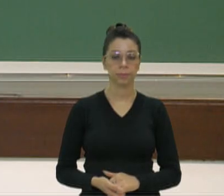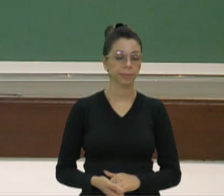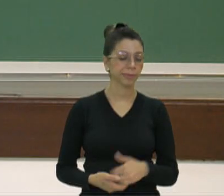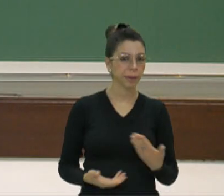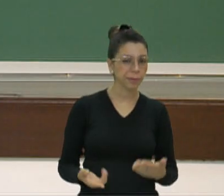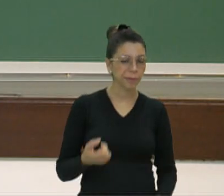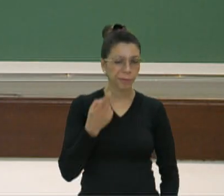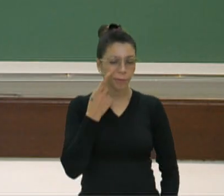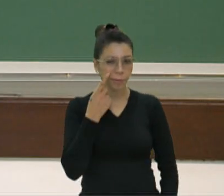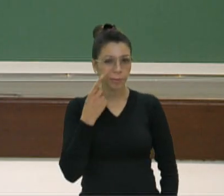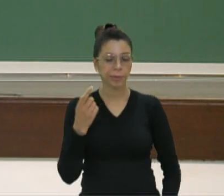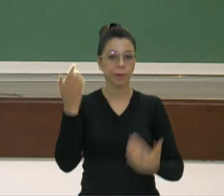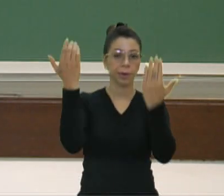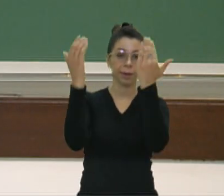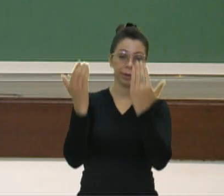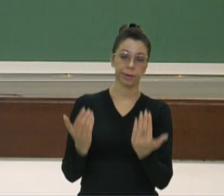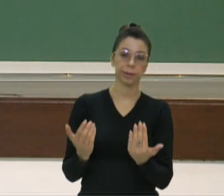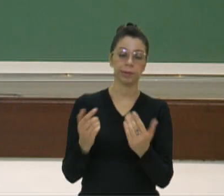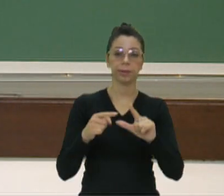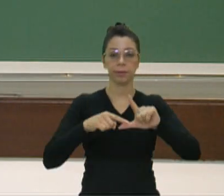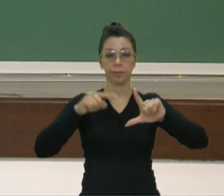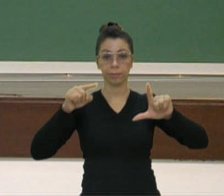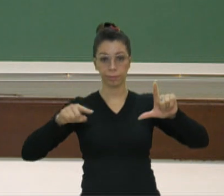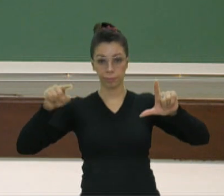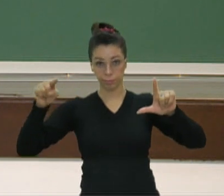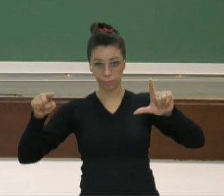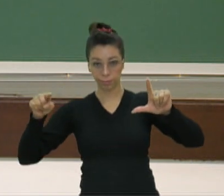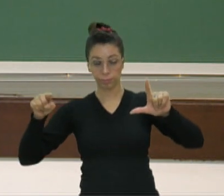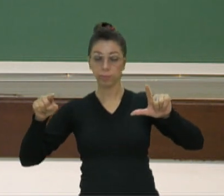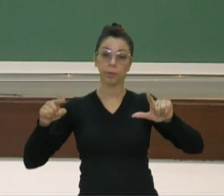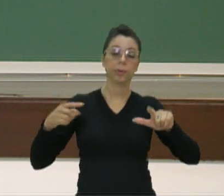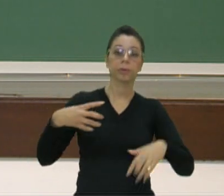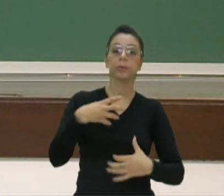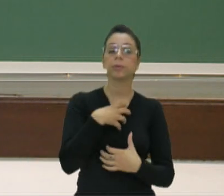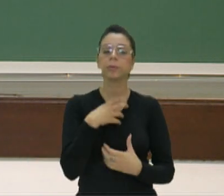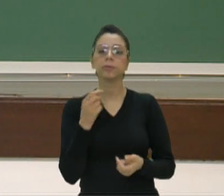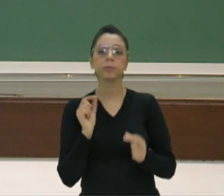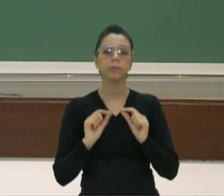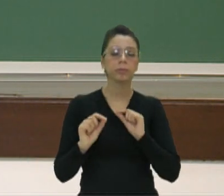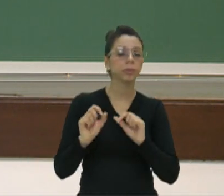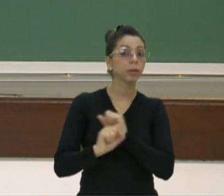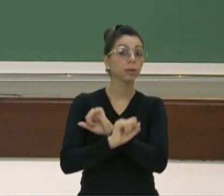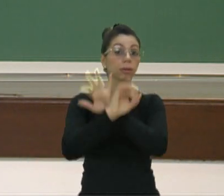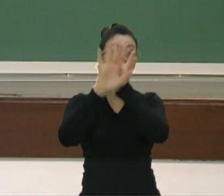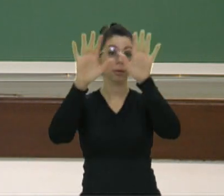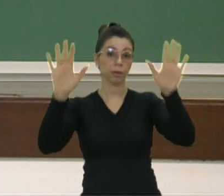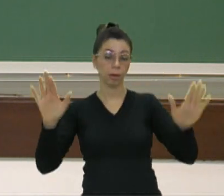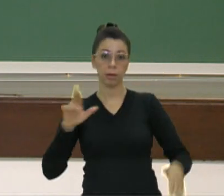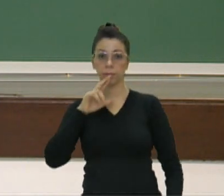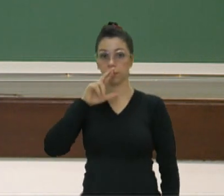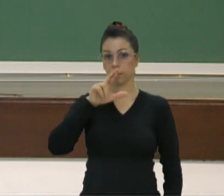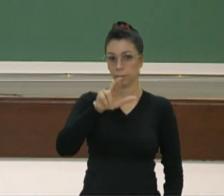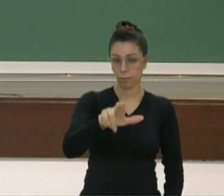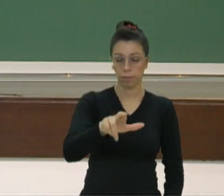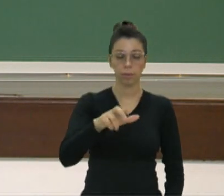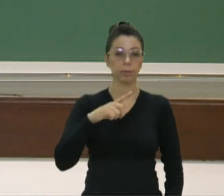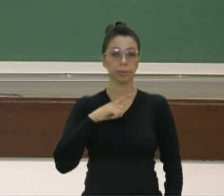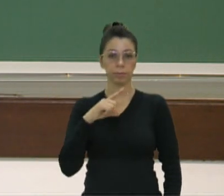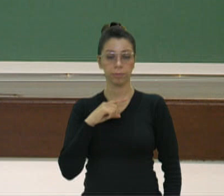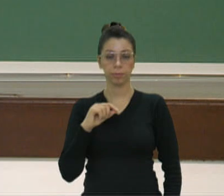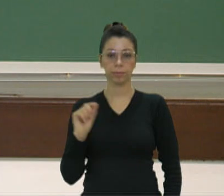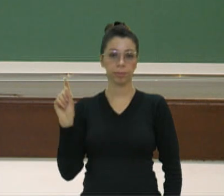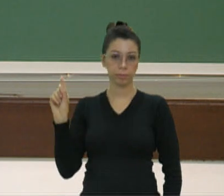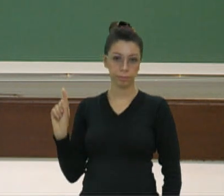Vamos lá, pessoal, analisar o gráfico e fazer de maneira bem clara a resolução. Então, nós temos aqui